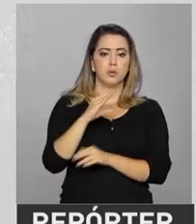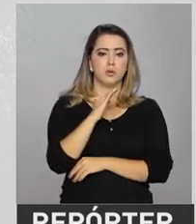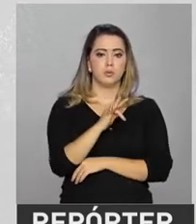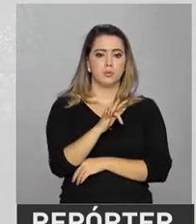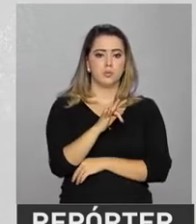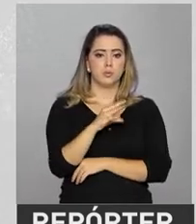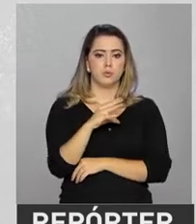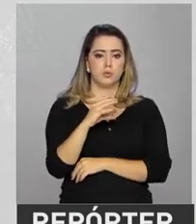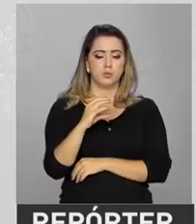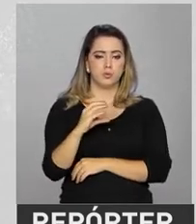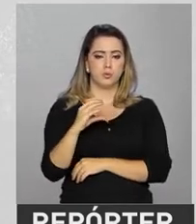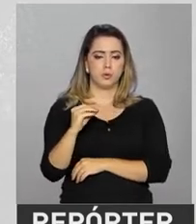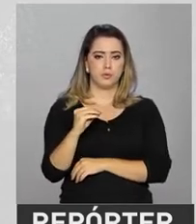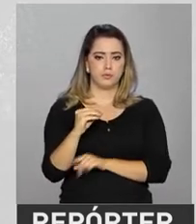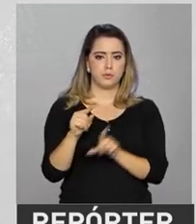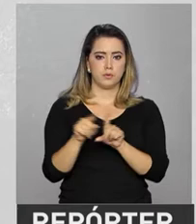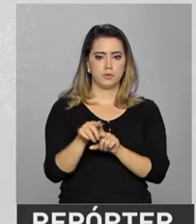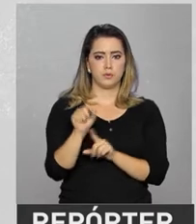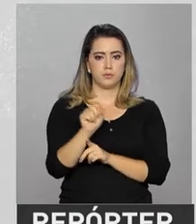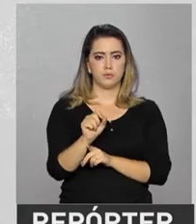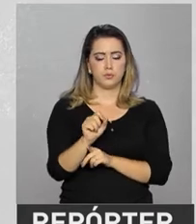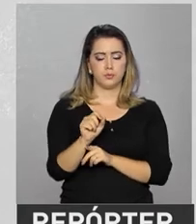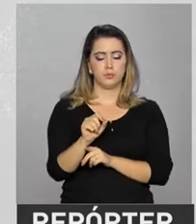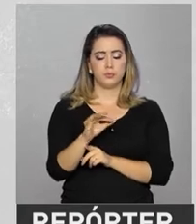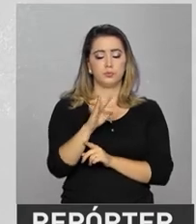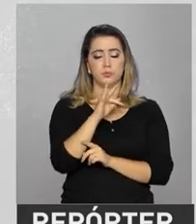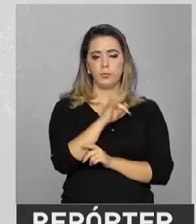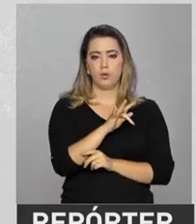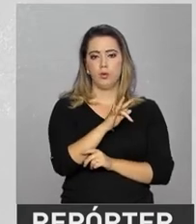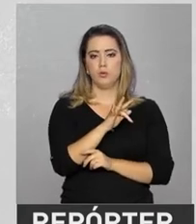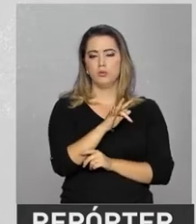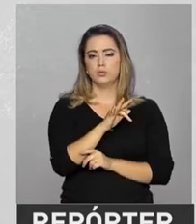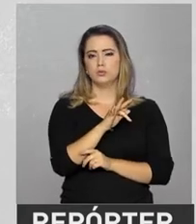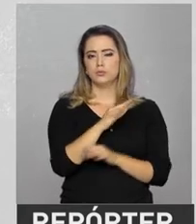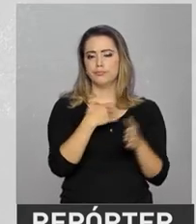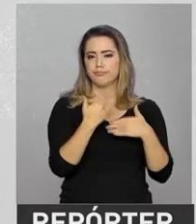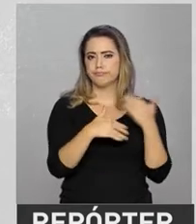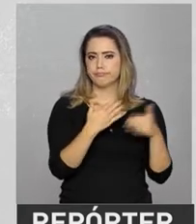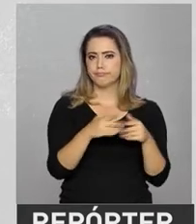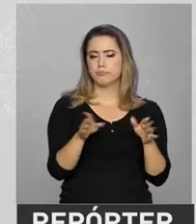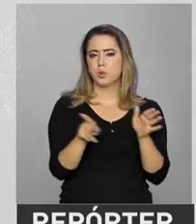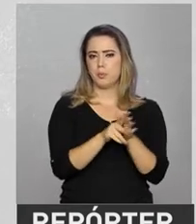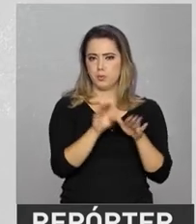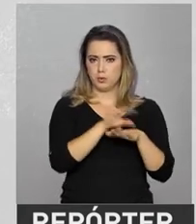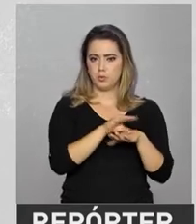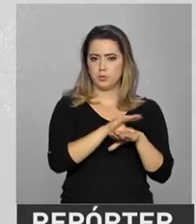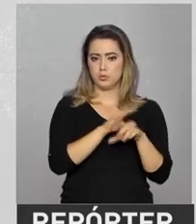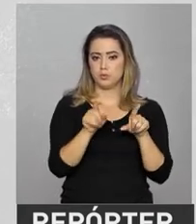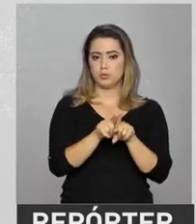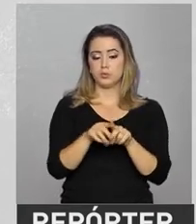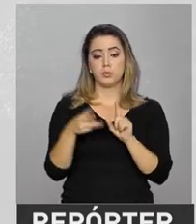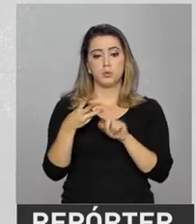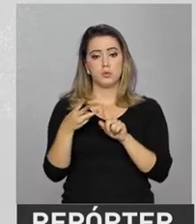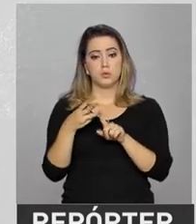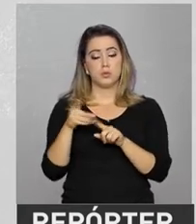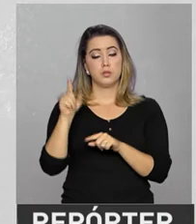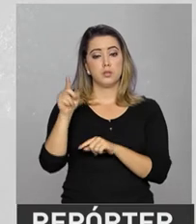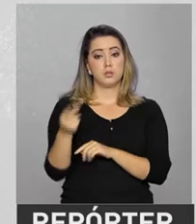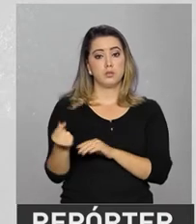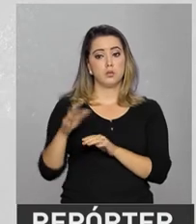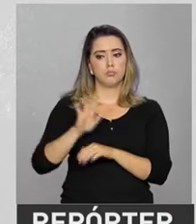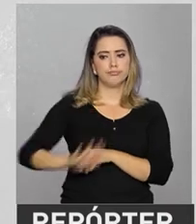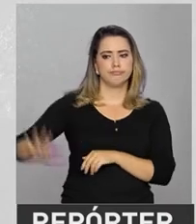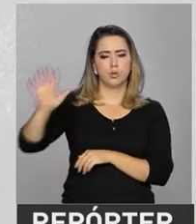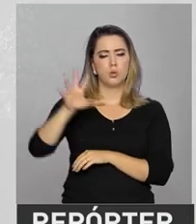e de desenvolvimento para os estudantes já a terceira modalidade vai englobar as demais regiões do brasil com recursos